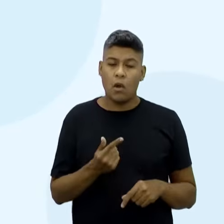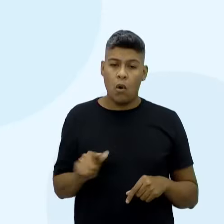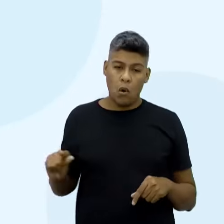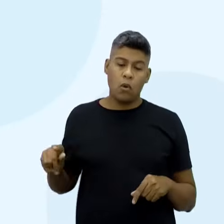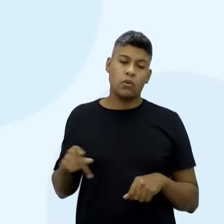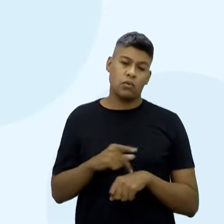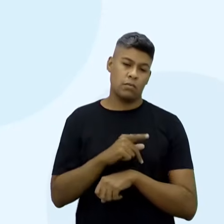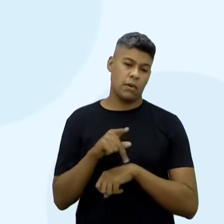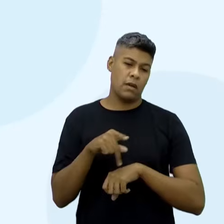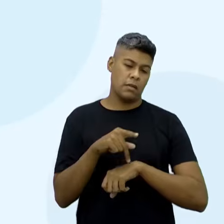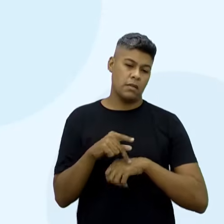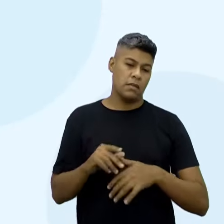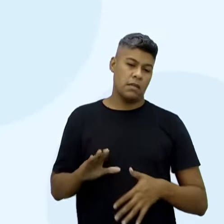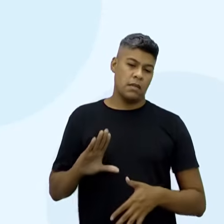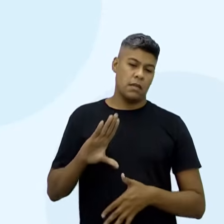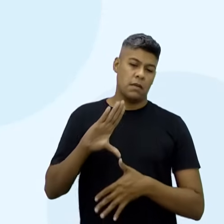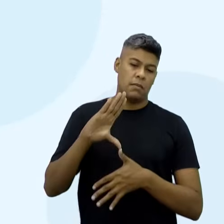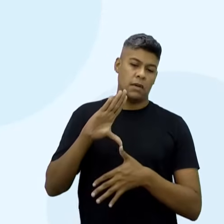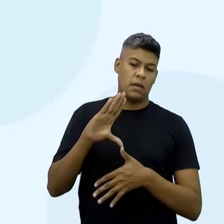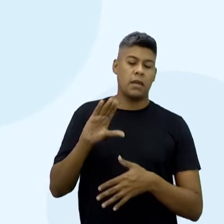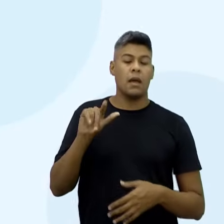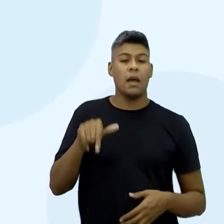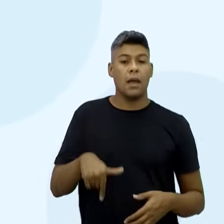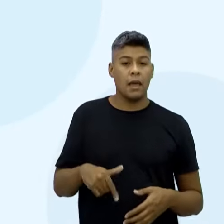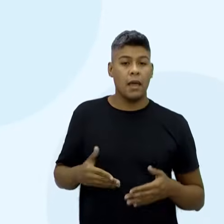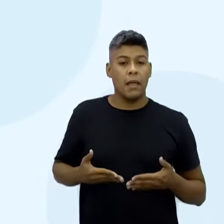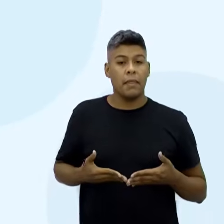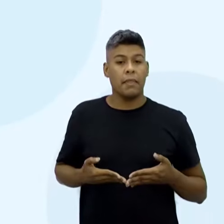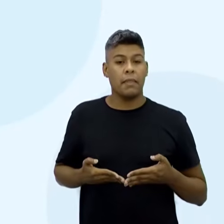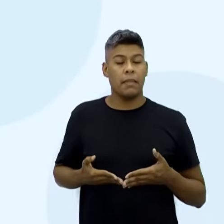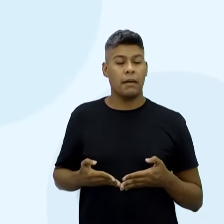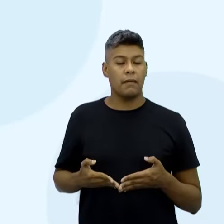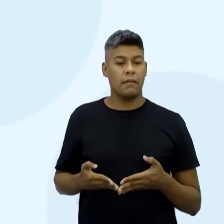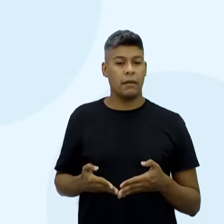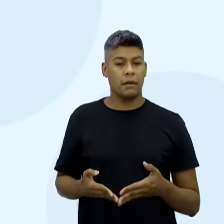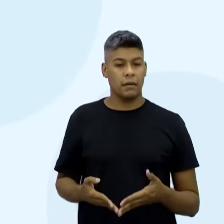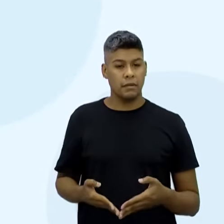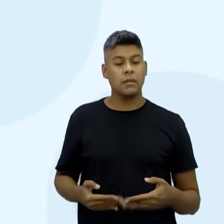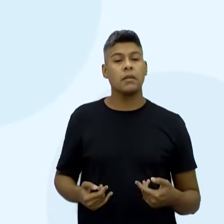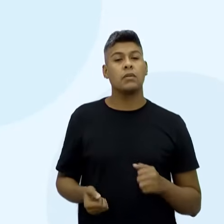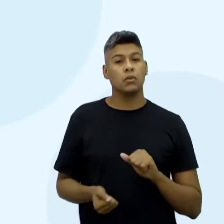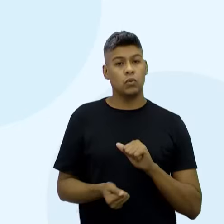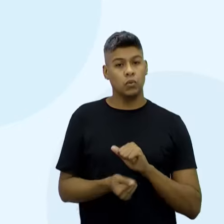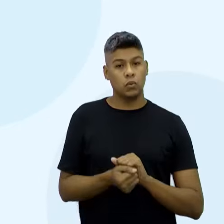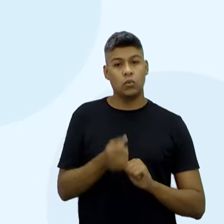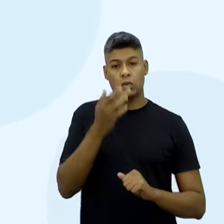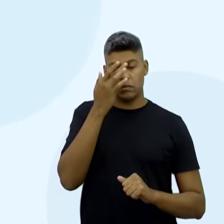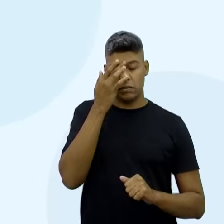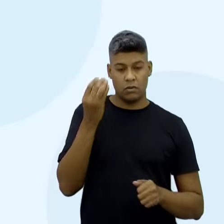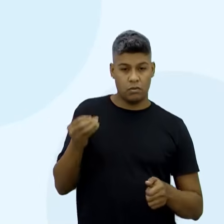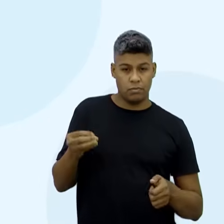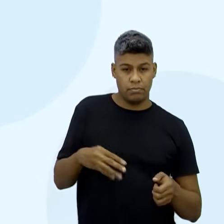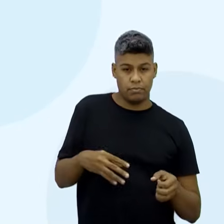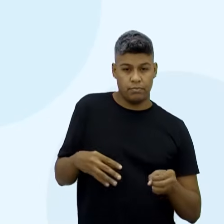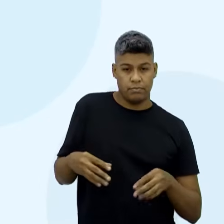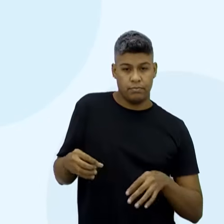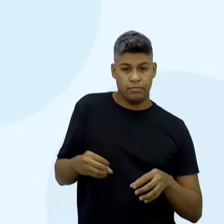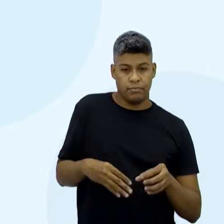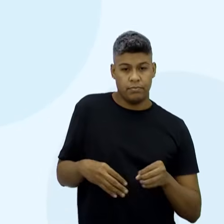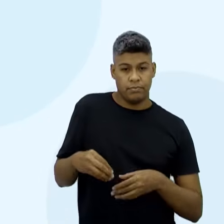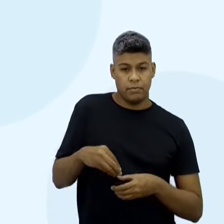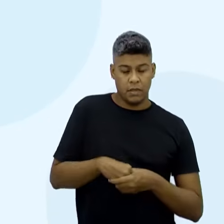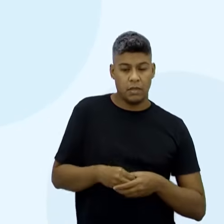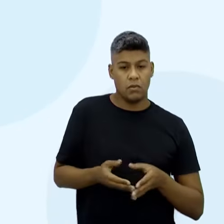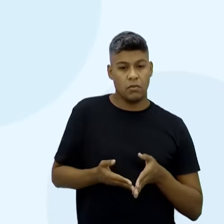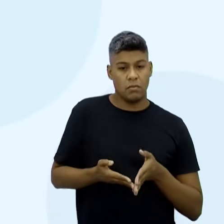América, e justamente, né, com essas grandes navegações e com as tripulações que estavam ali presentes nos barcos,